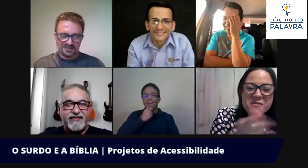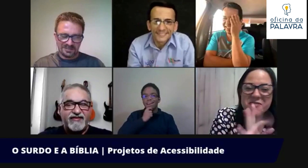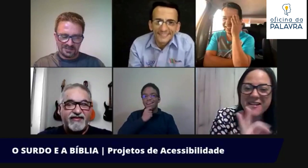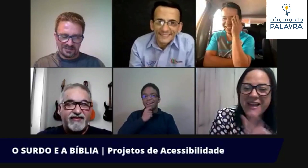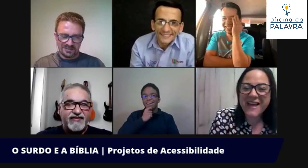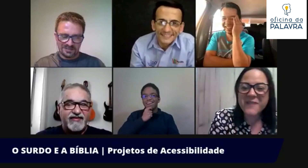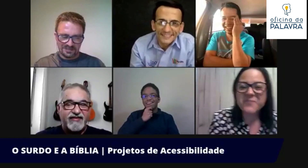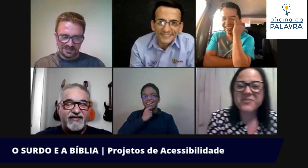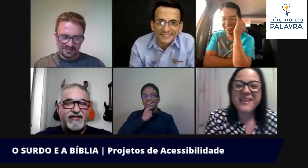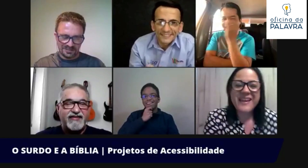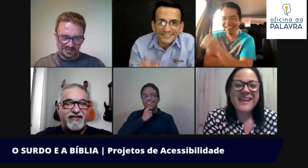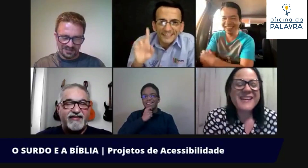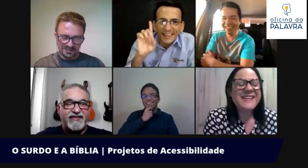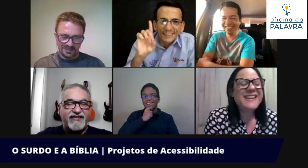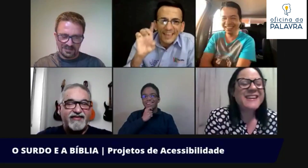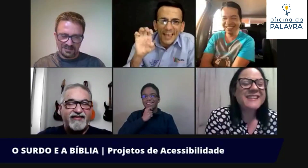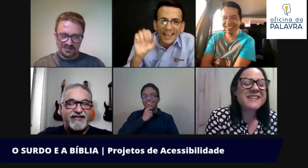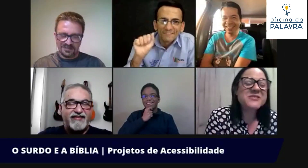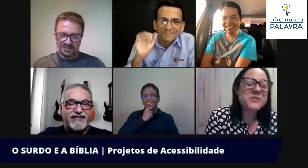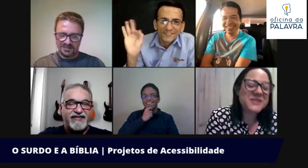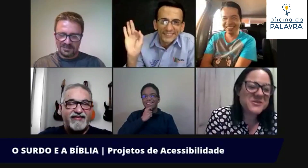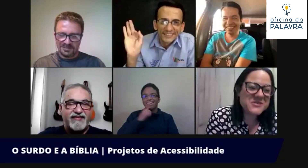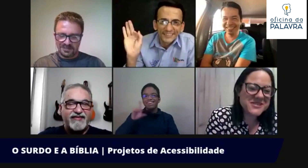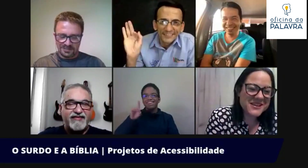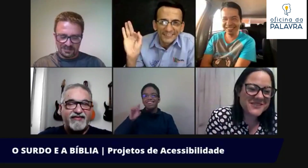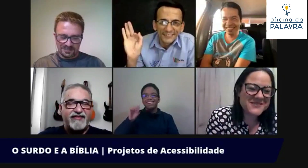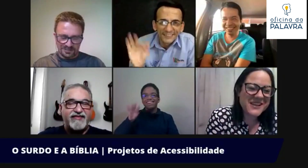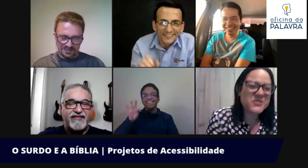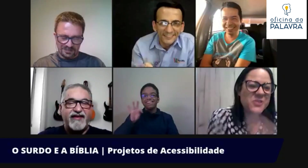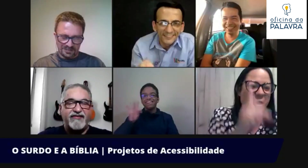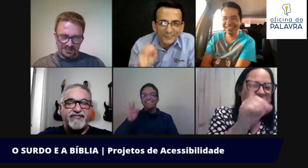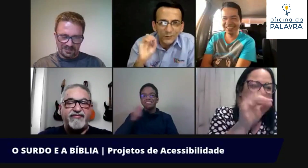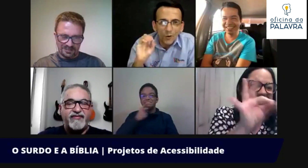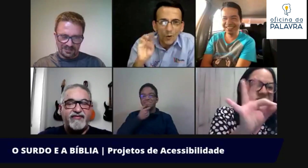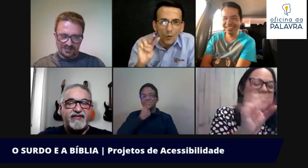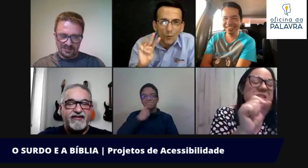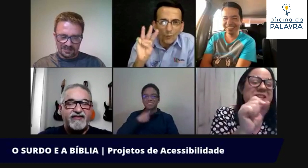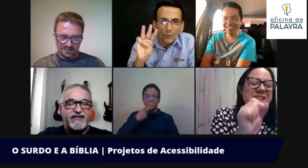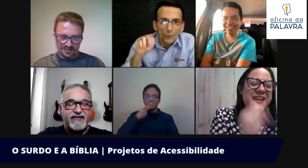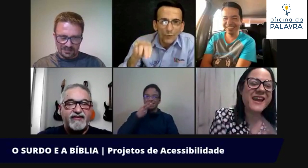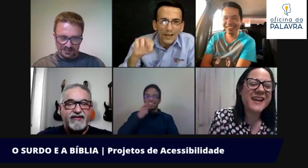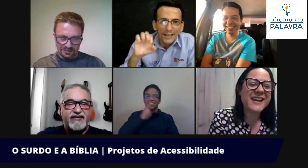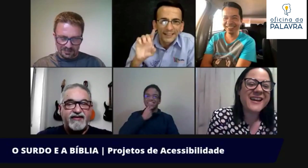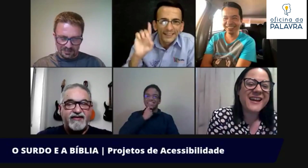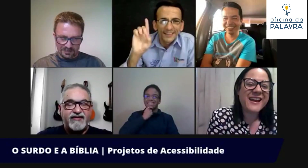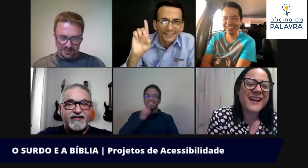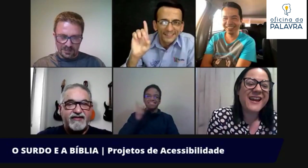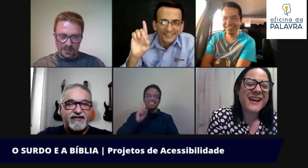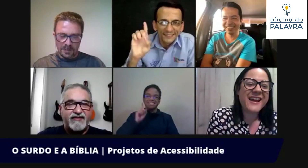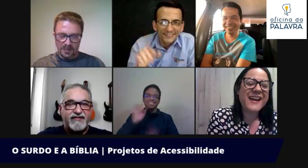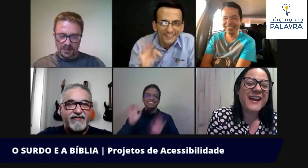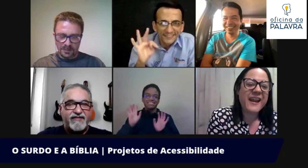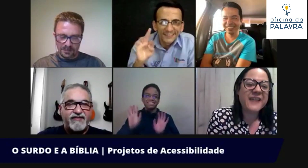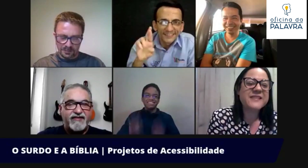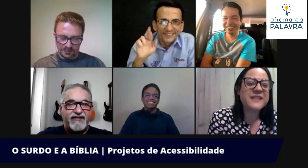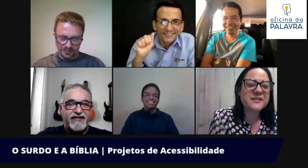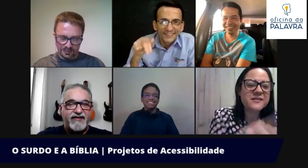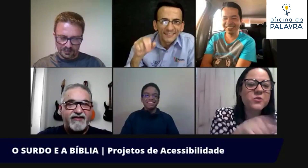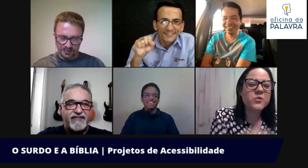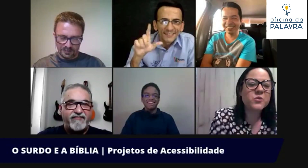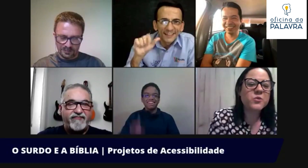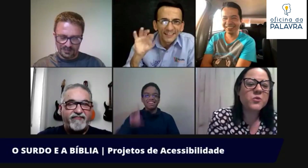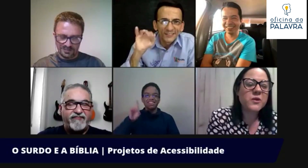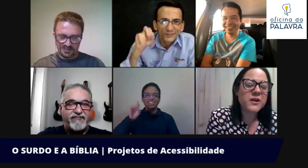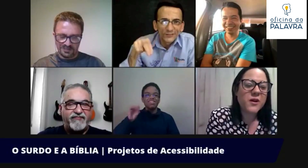inglês, não vou falar, que na sua tradução, né, do DOT, o que é? Ele